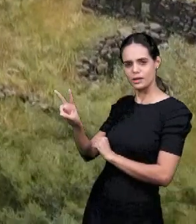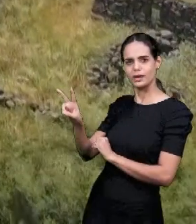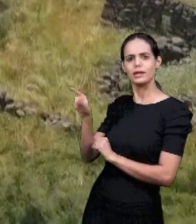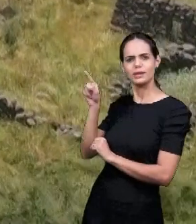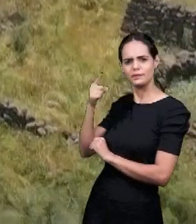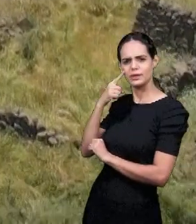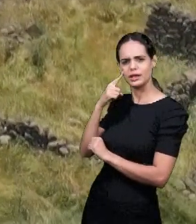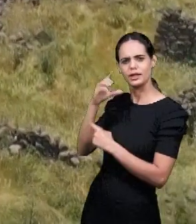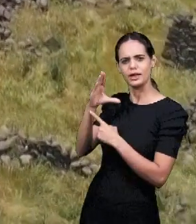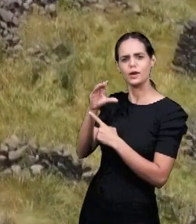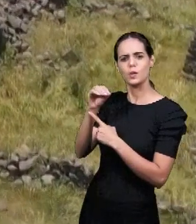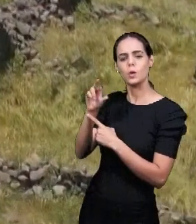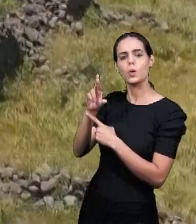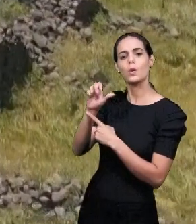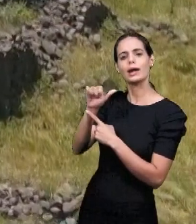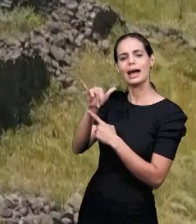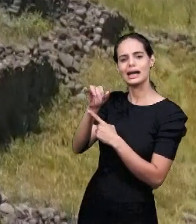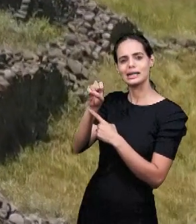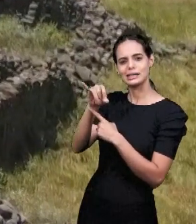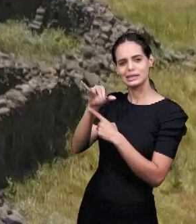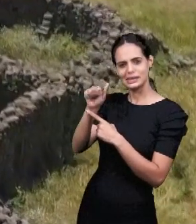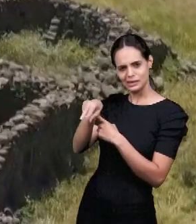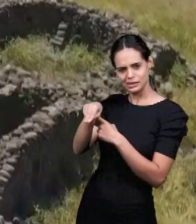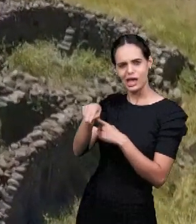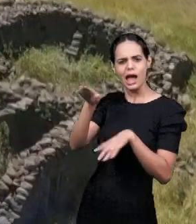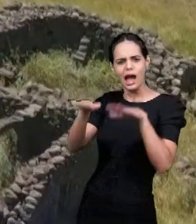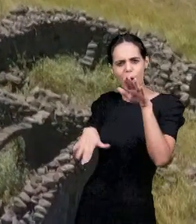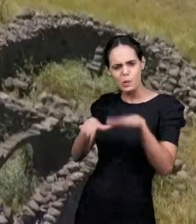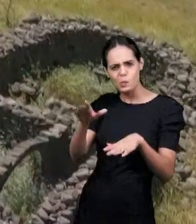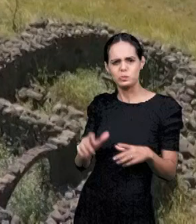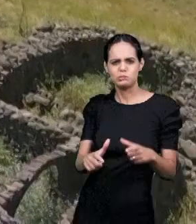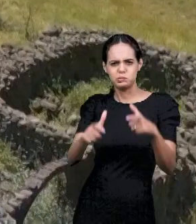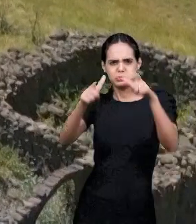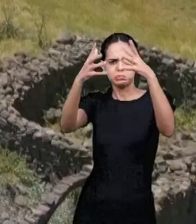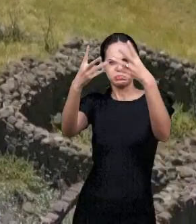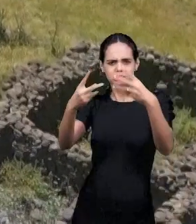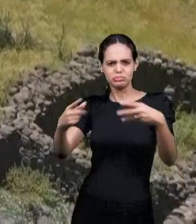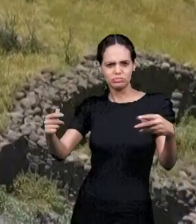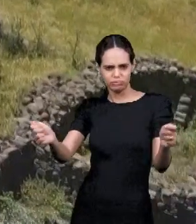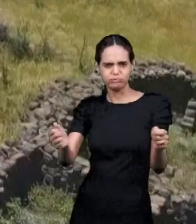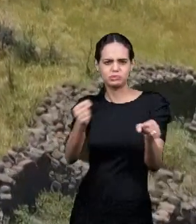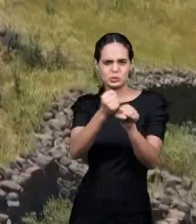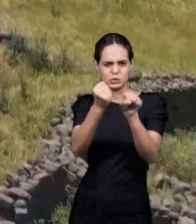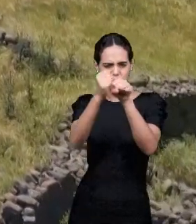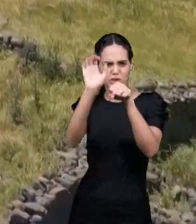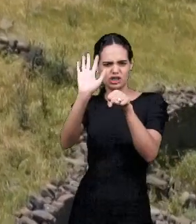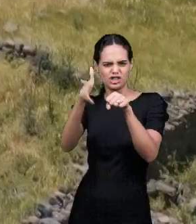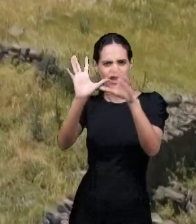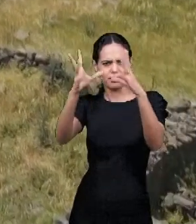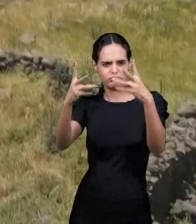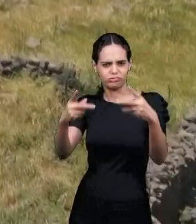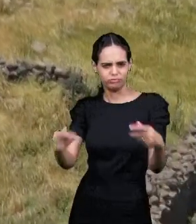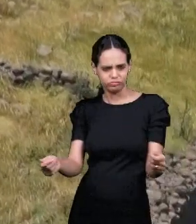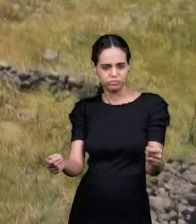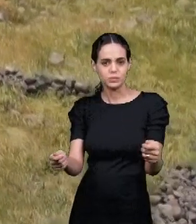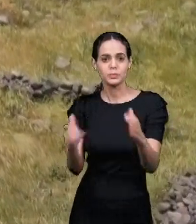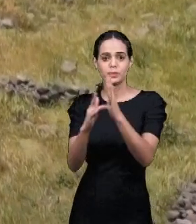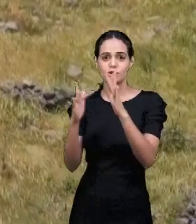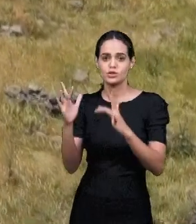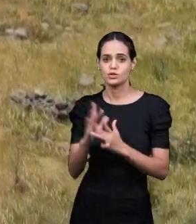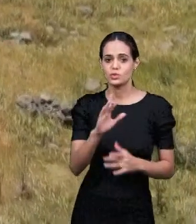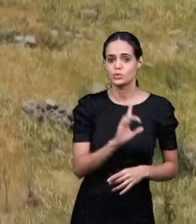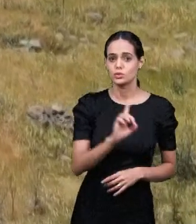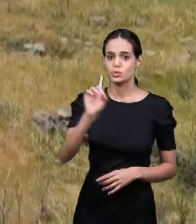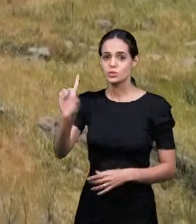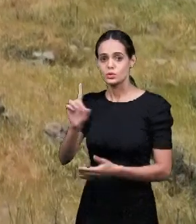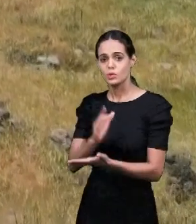les na região ruines próxima de do mar da Corazin dans la Galileia, région ali no proche norte de Israel, de la na mer de região da Galilée, Galileia, onde o dans la Senhor région de Jesus Galilée au nord d'Israël,